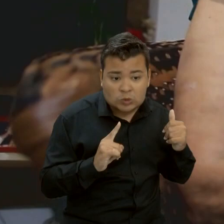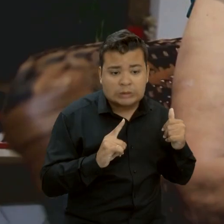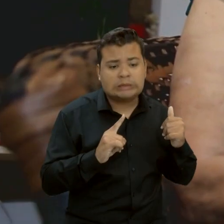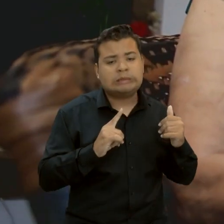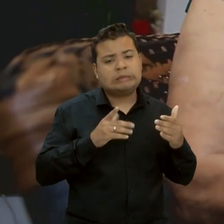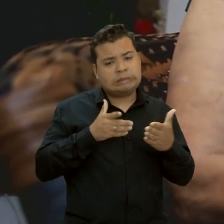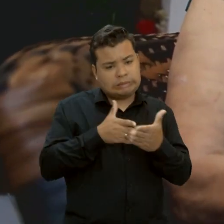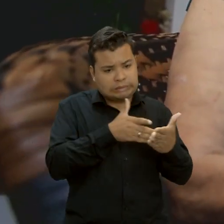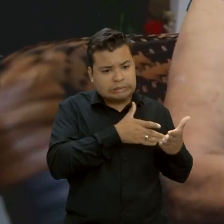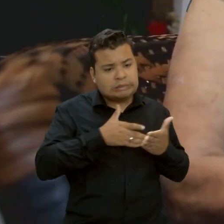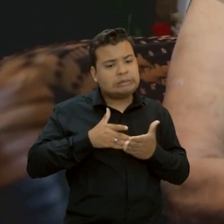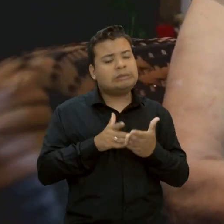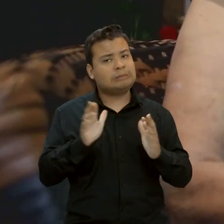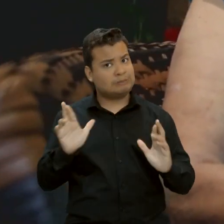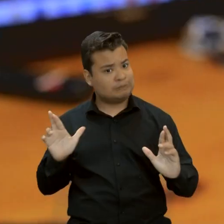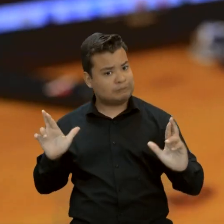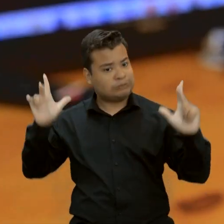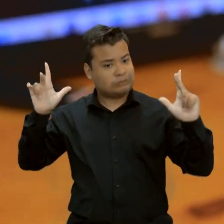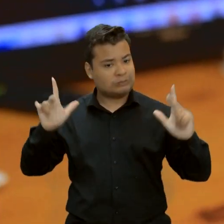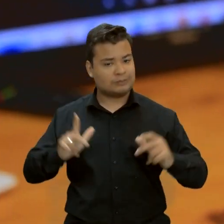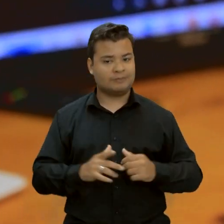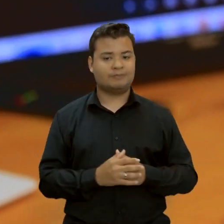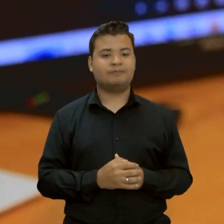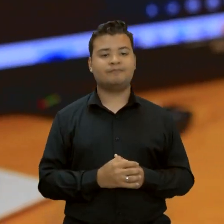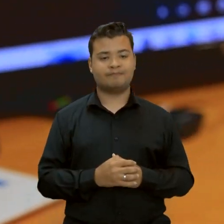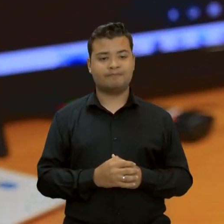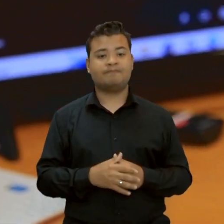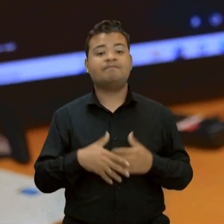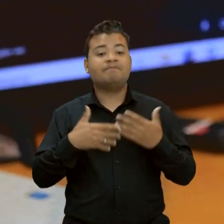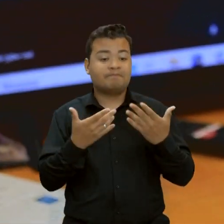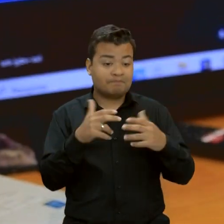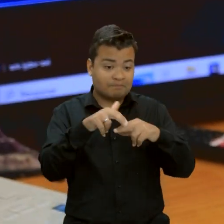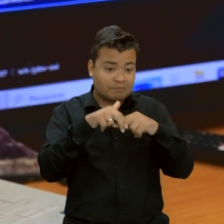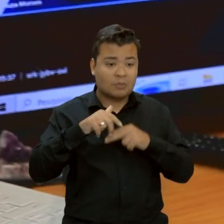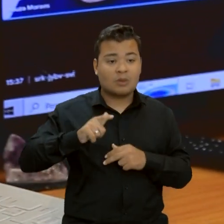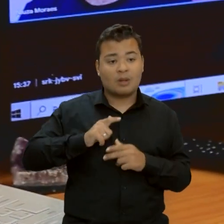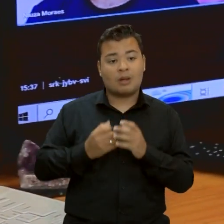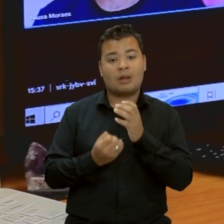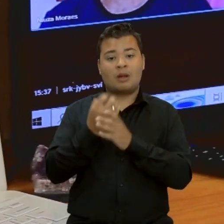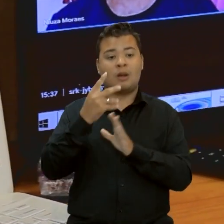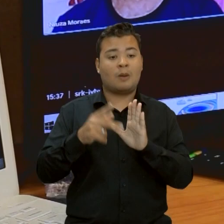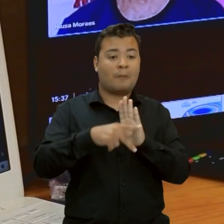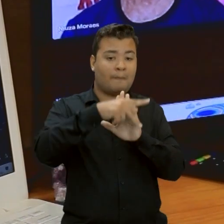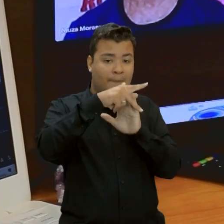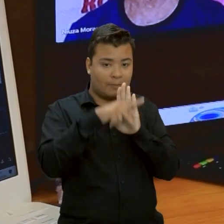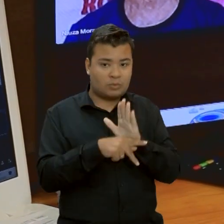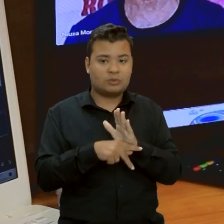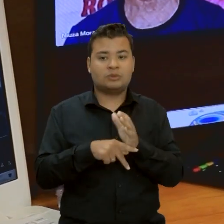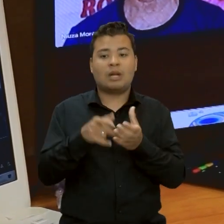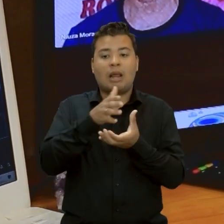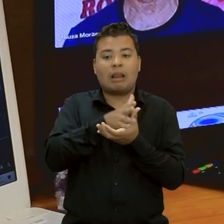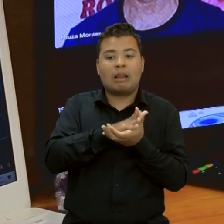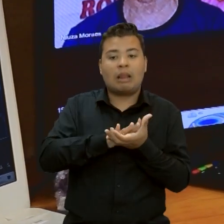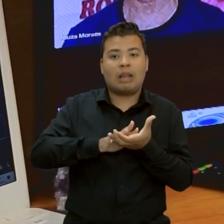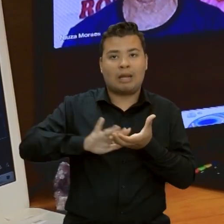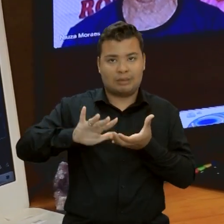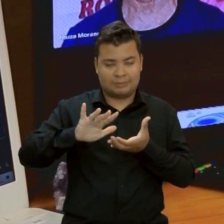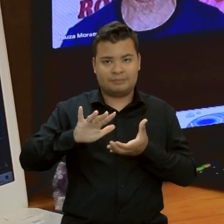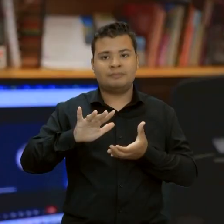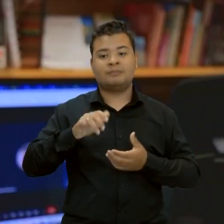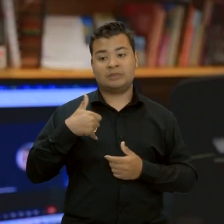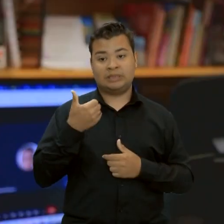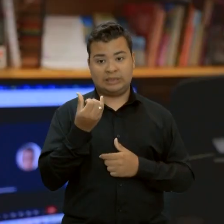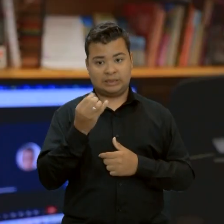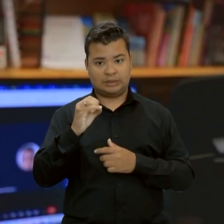conheciam essas ferramentas Nesse contexto surgiu o projeto letramento digital 60 mais